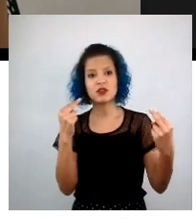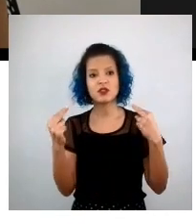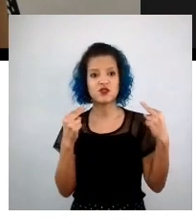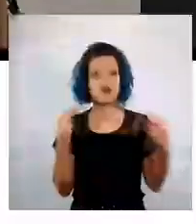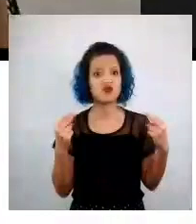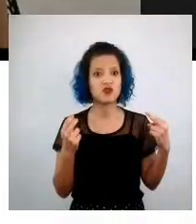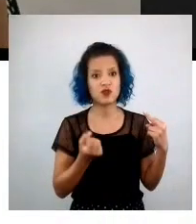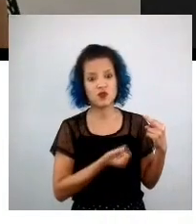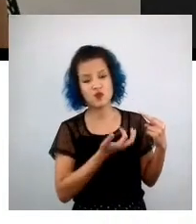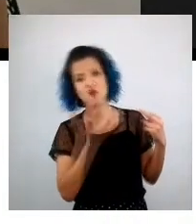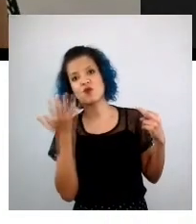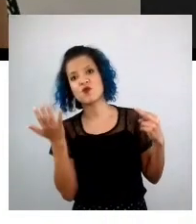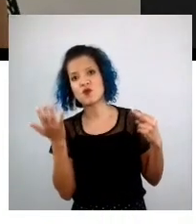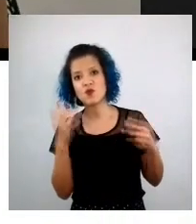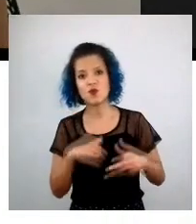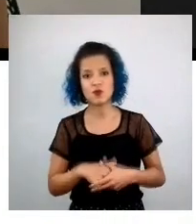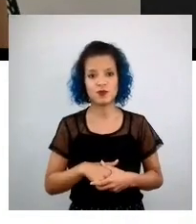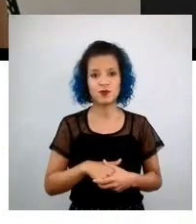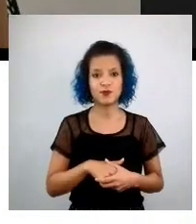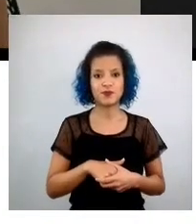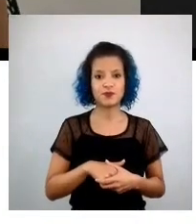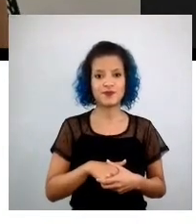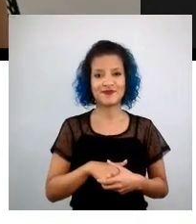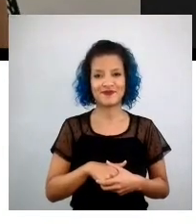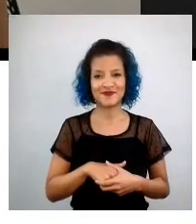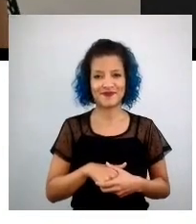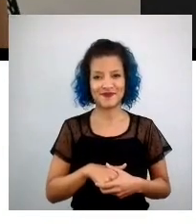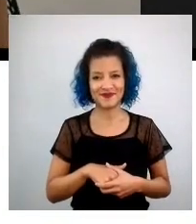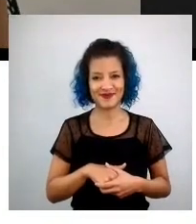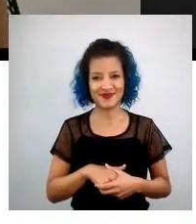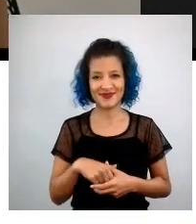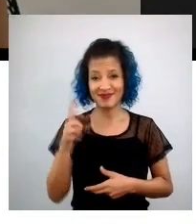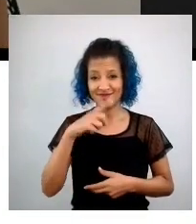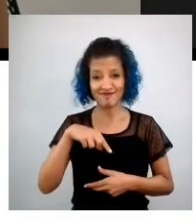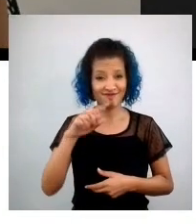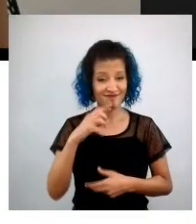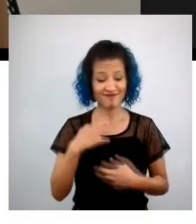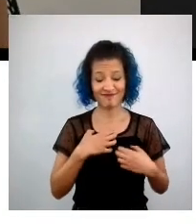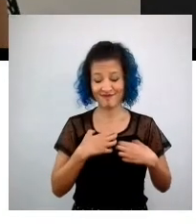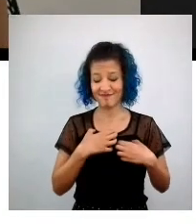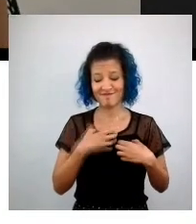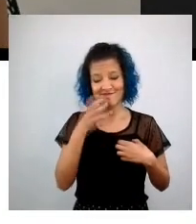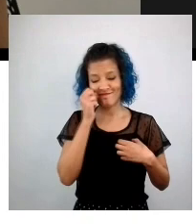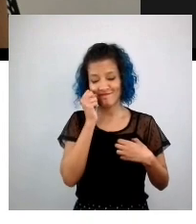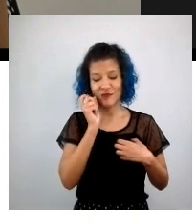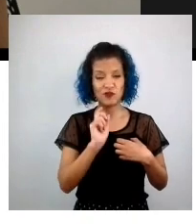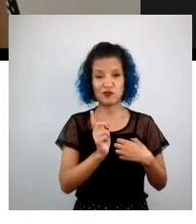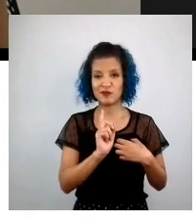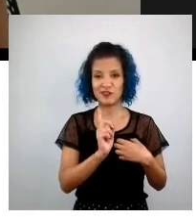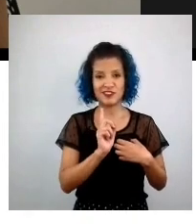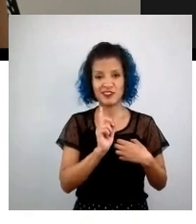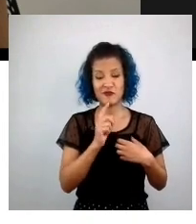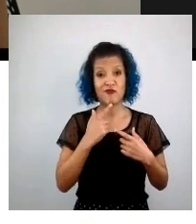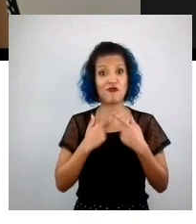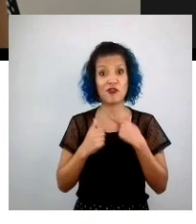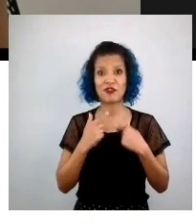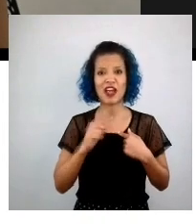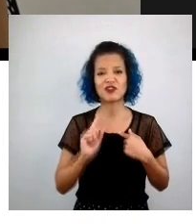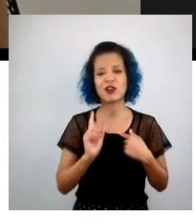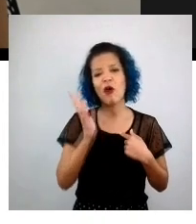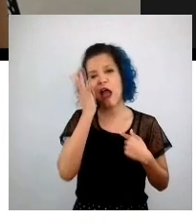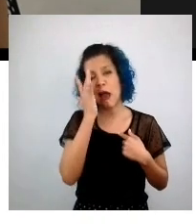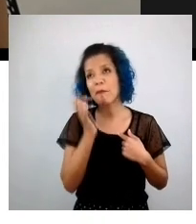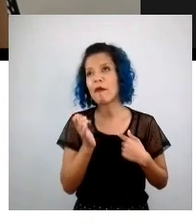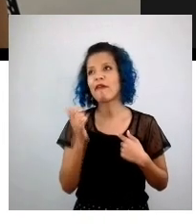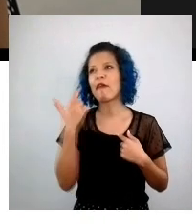peço para que as pessoas não durmam com essas vontades que a gente sai desses encontros inspiradores, a gente dorme e amanhã é outro dia.